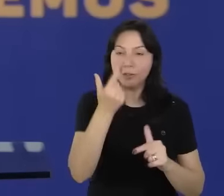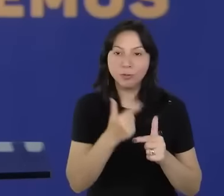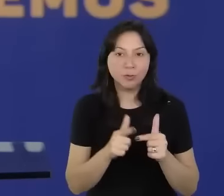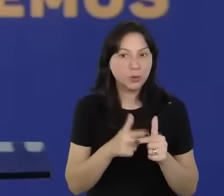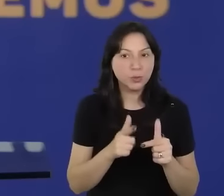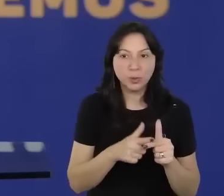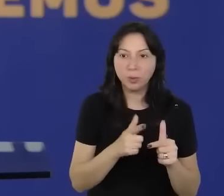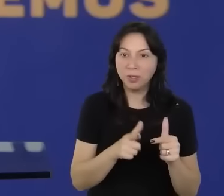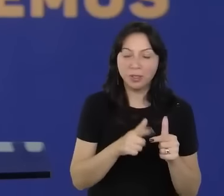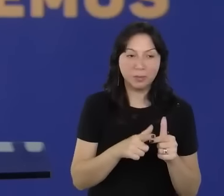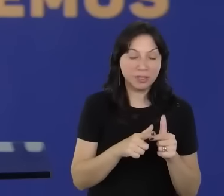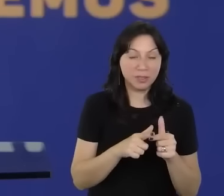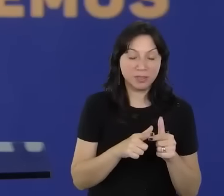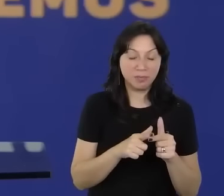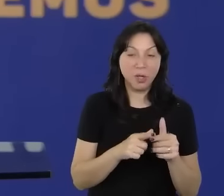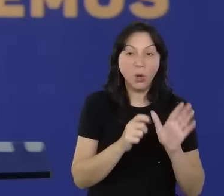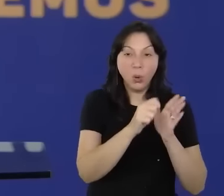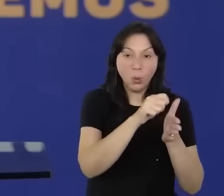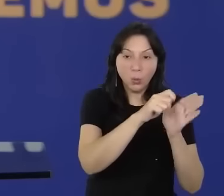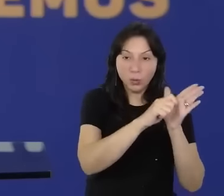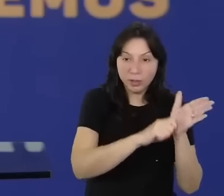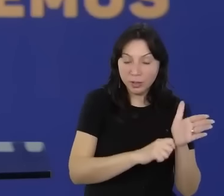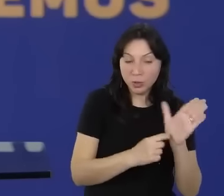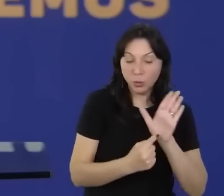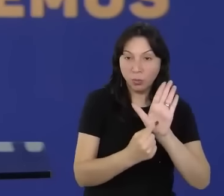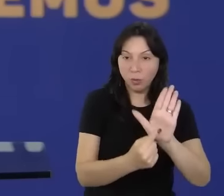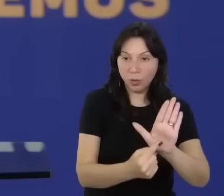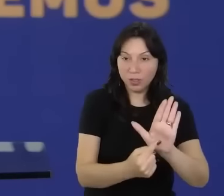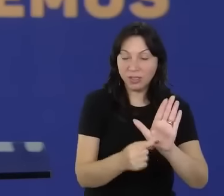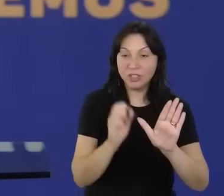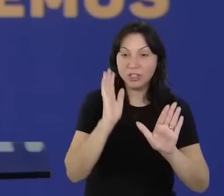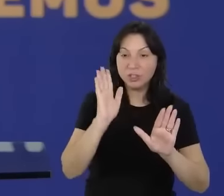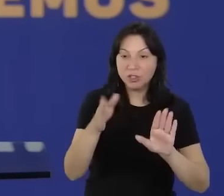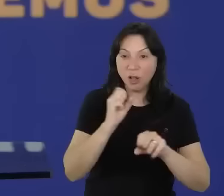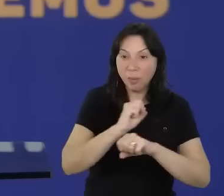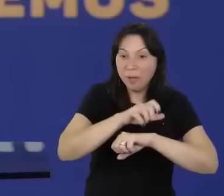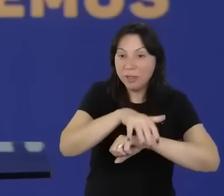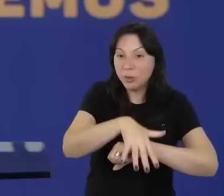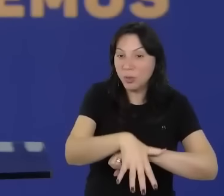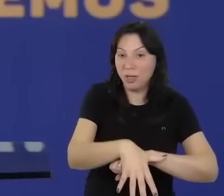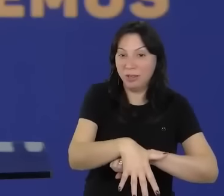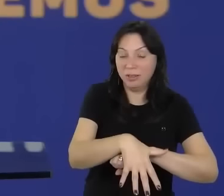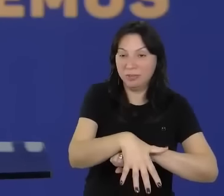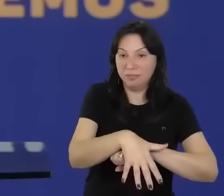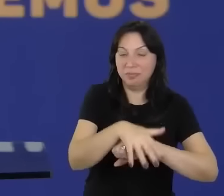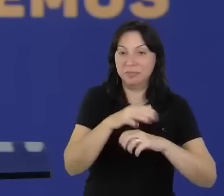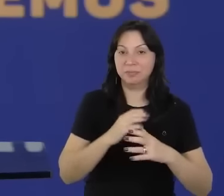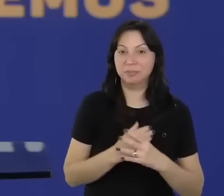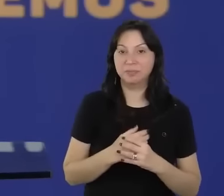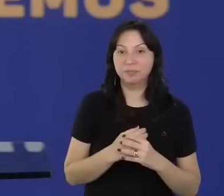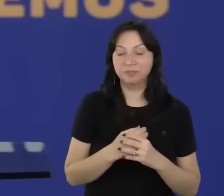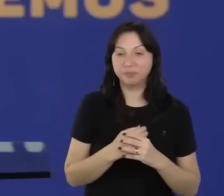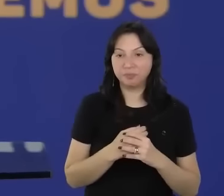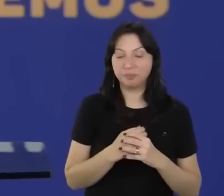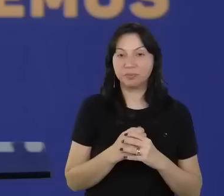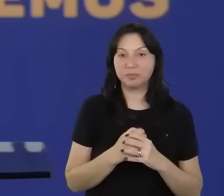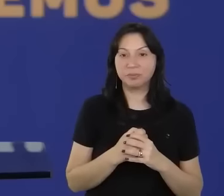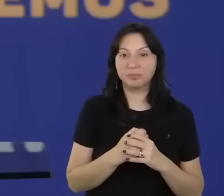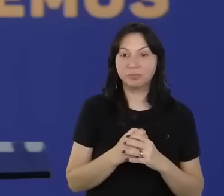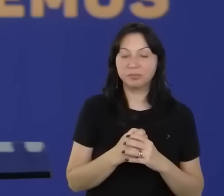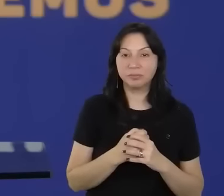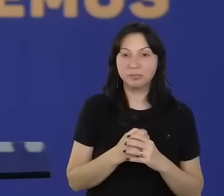quarta vigília da noite a Vigília da noite era dividido de 6 da tarde às 9 da noite a primeira vigília de 9 da noite à meia-noite